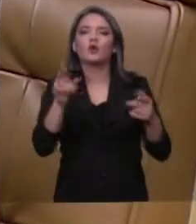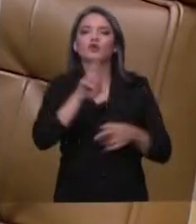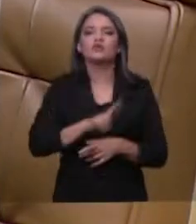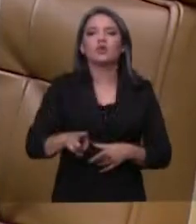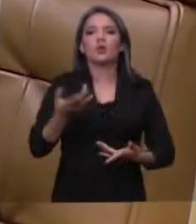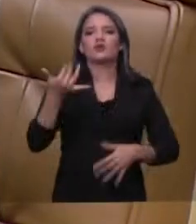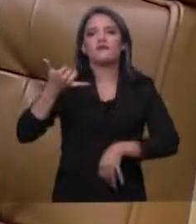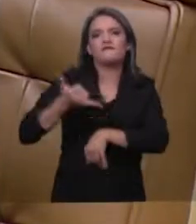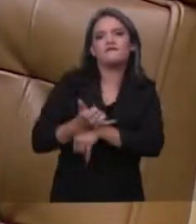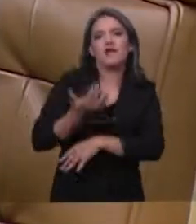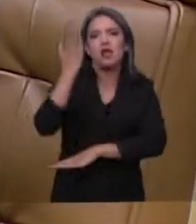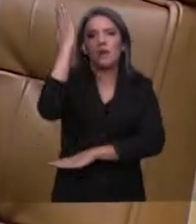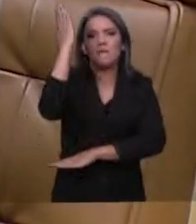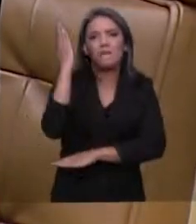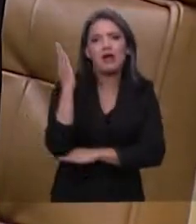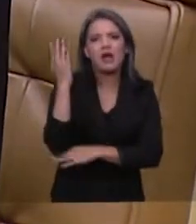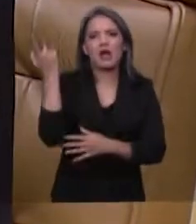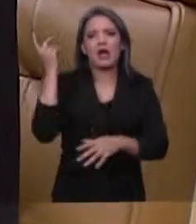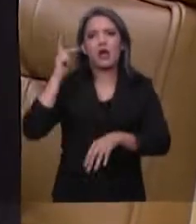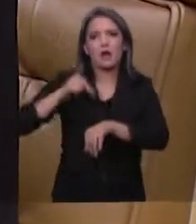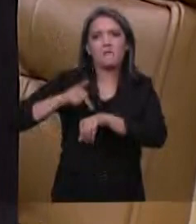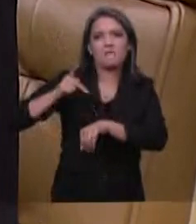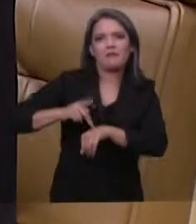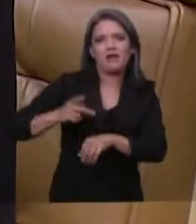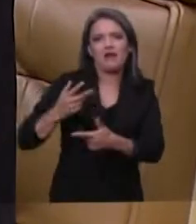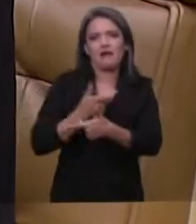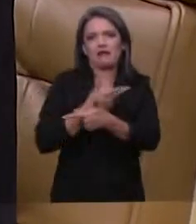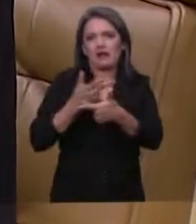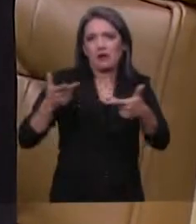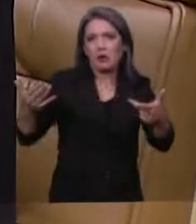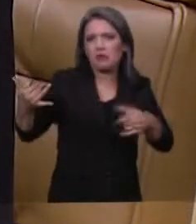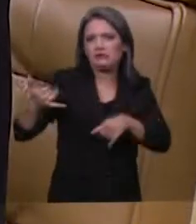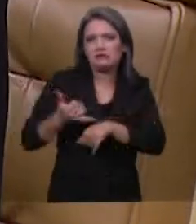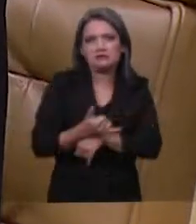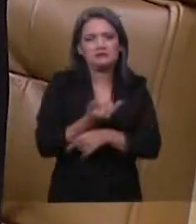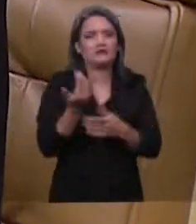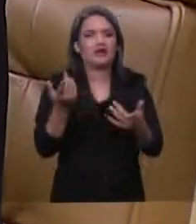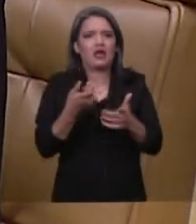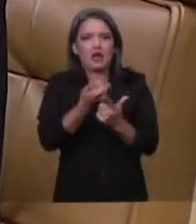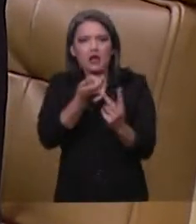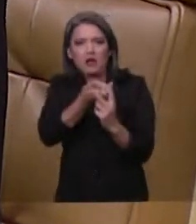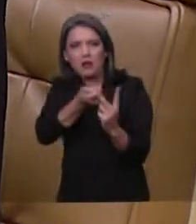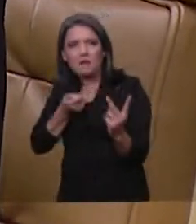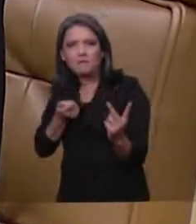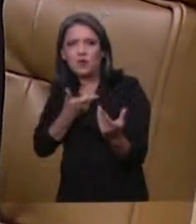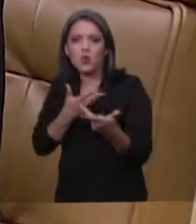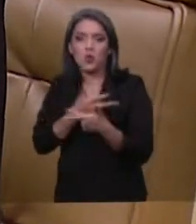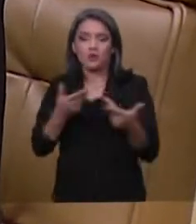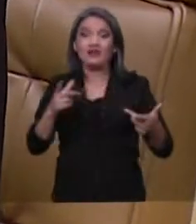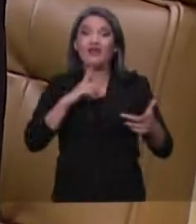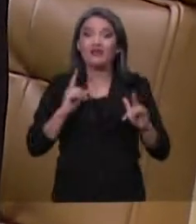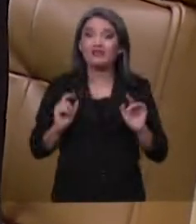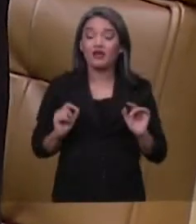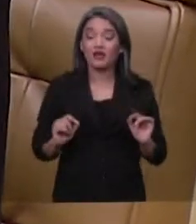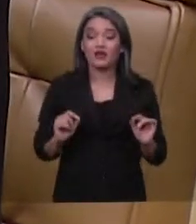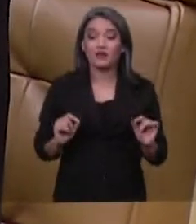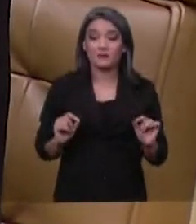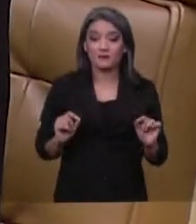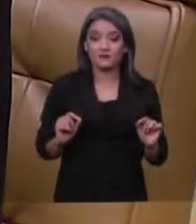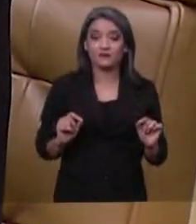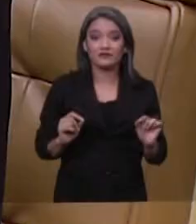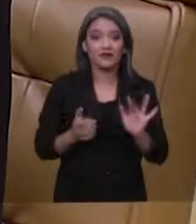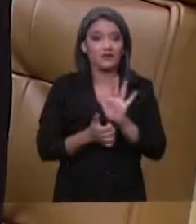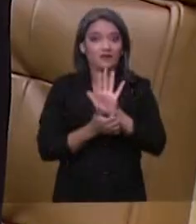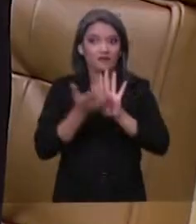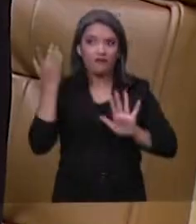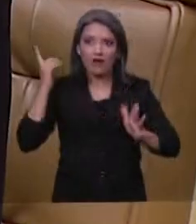ferro, paus, madeiras, pedras, objetos metálicos, atiradeiras, representa apenas rol enumerativo